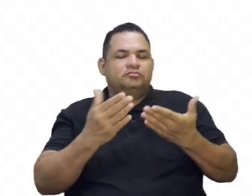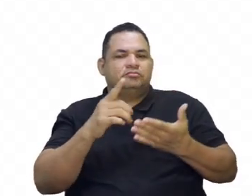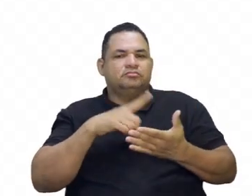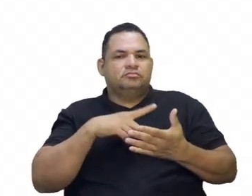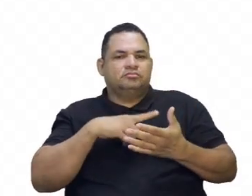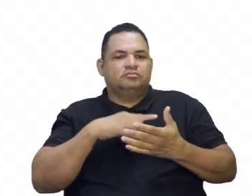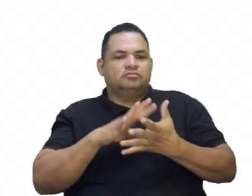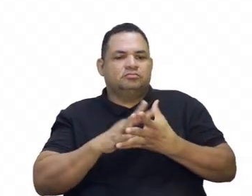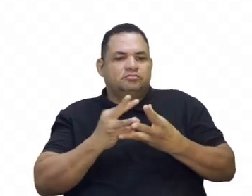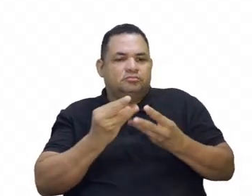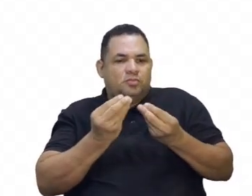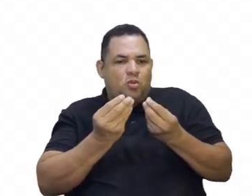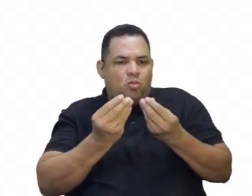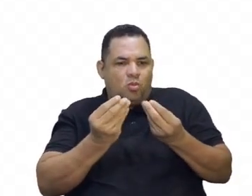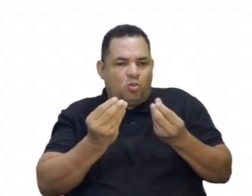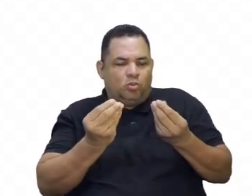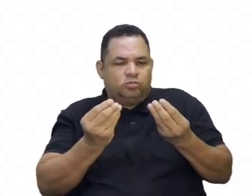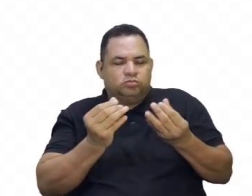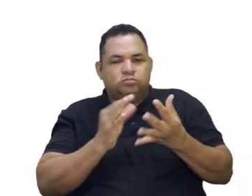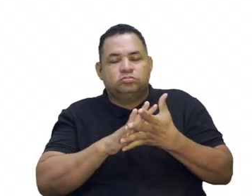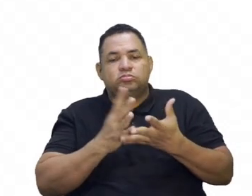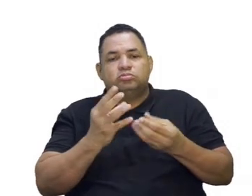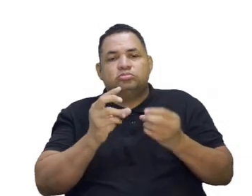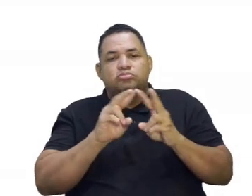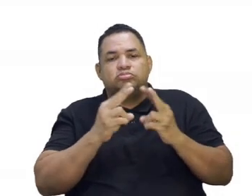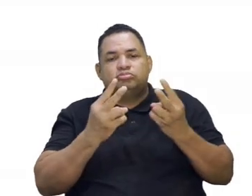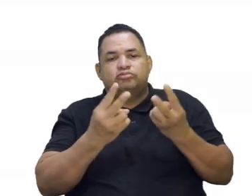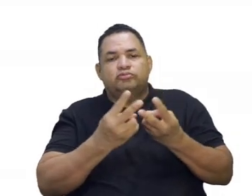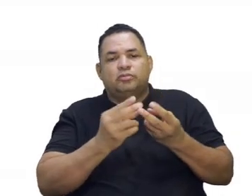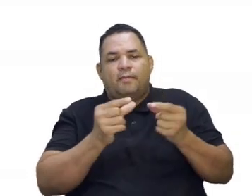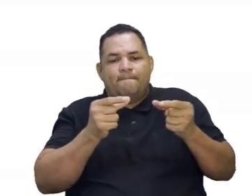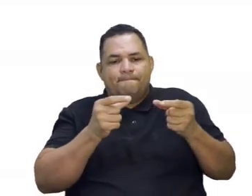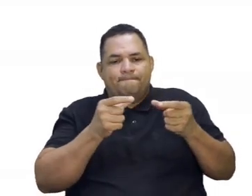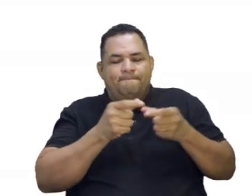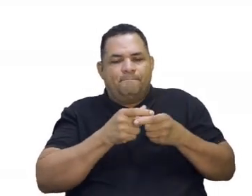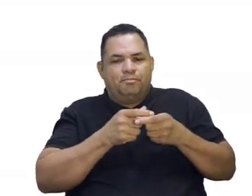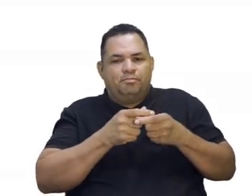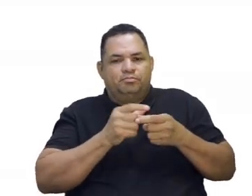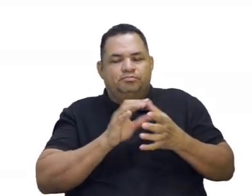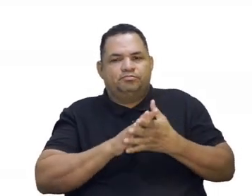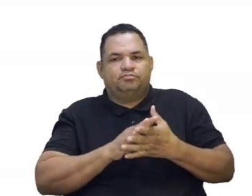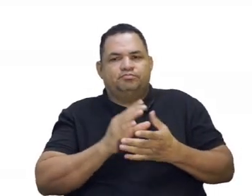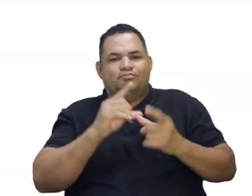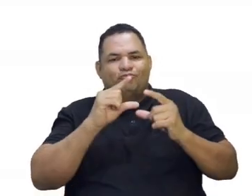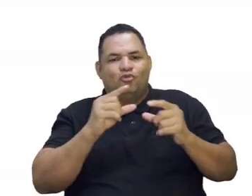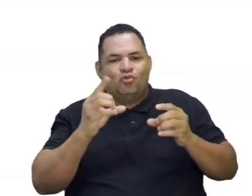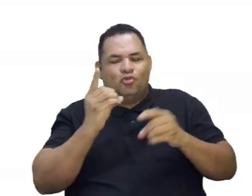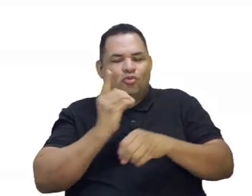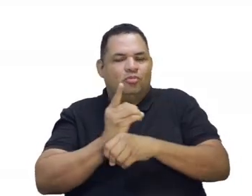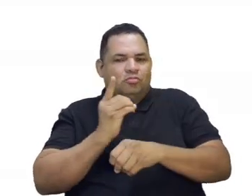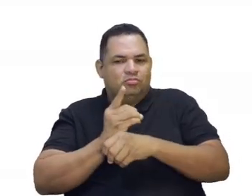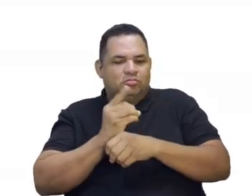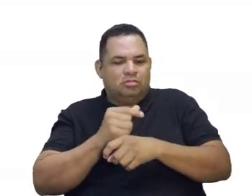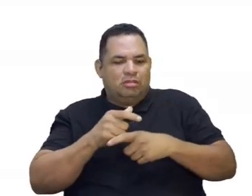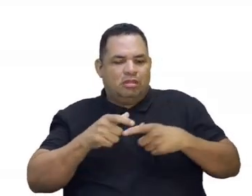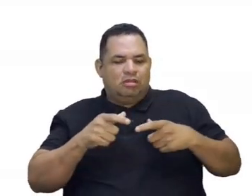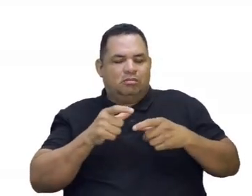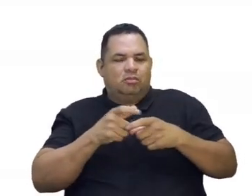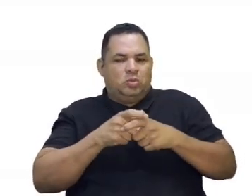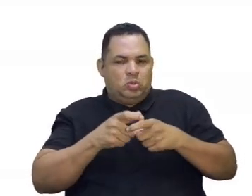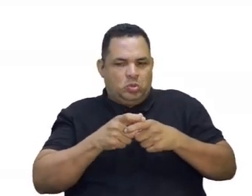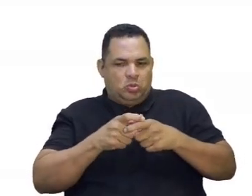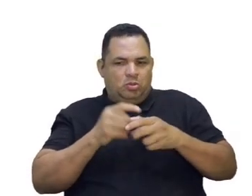tenho muito volume e pouca massa, eu tenho algo que é pouco denso, porque eu tenho muito espaço e